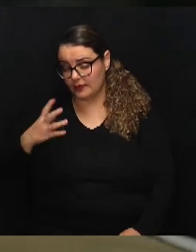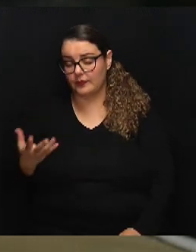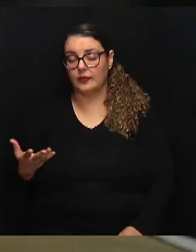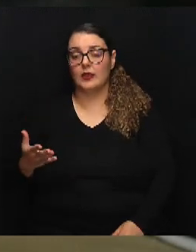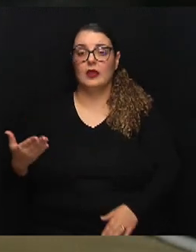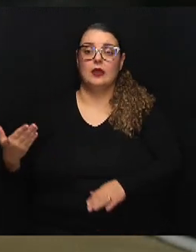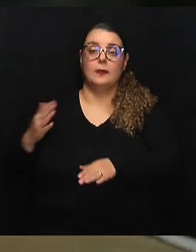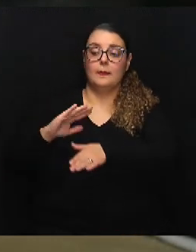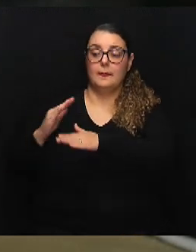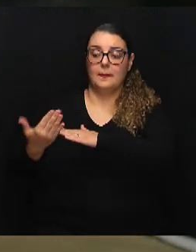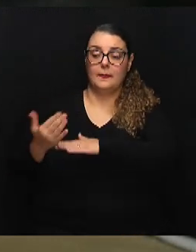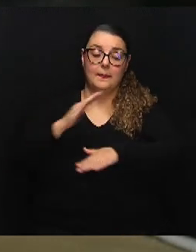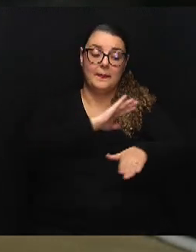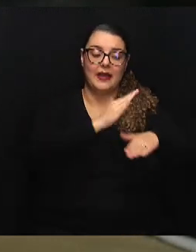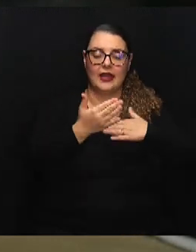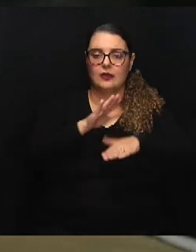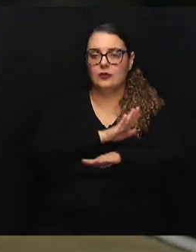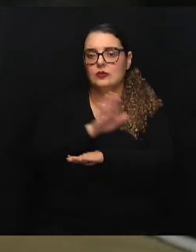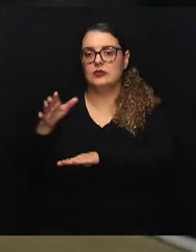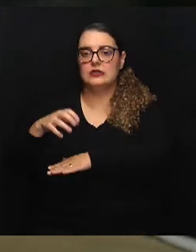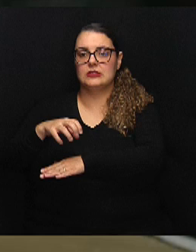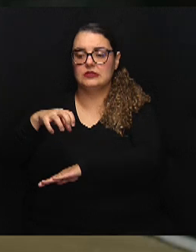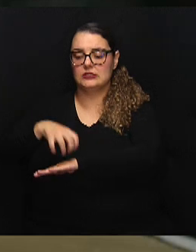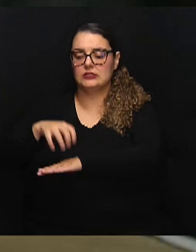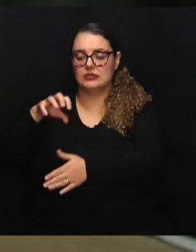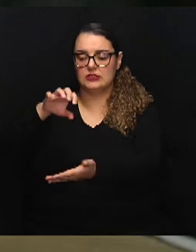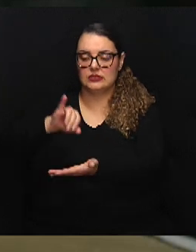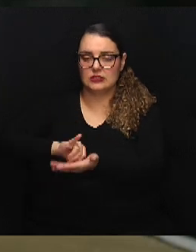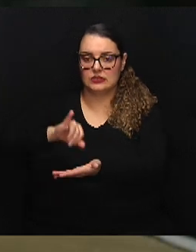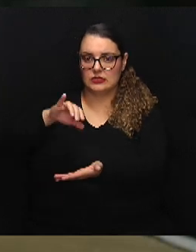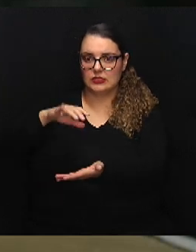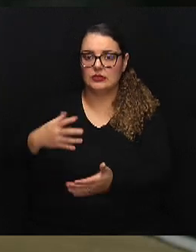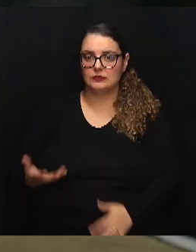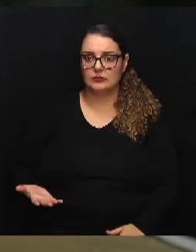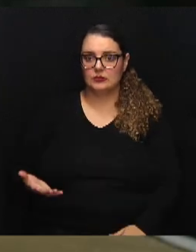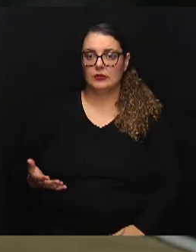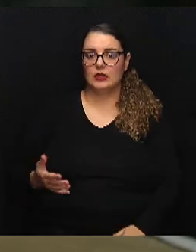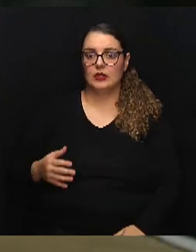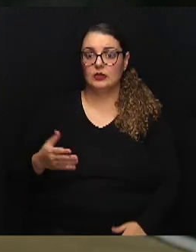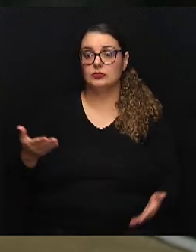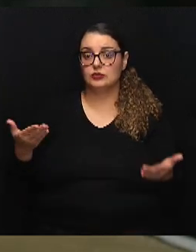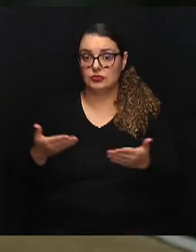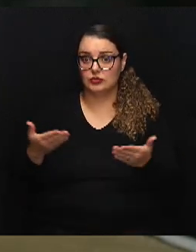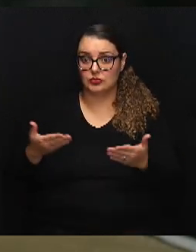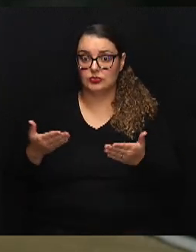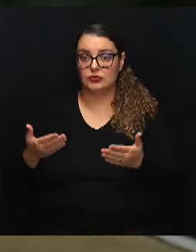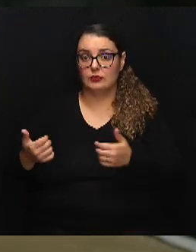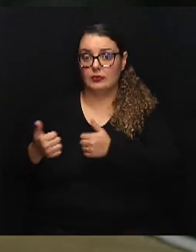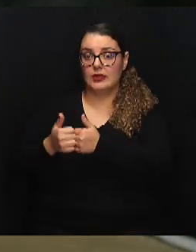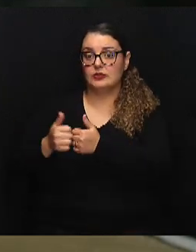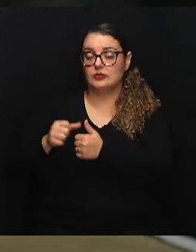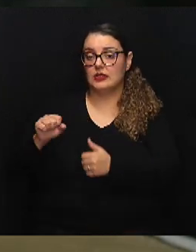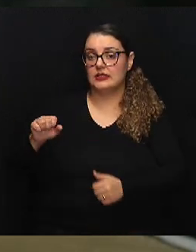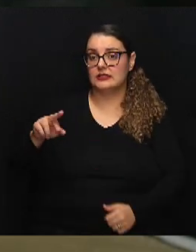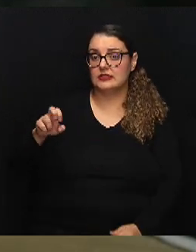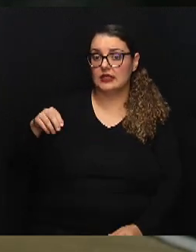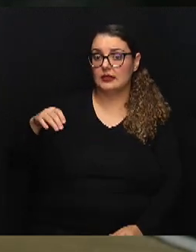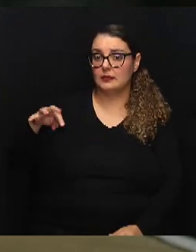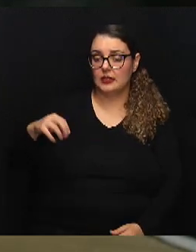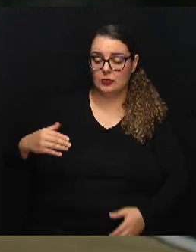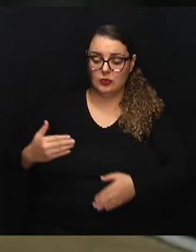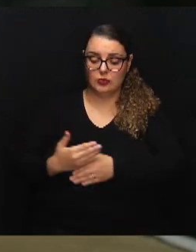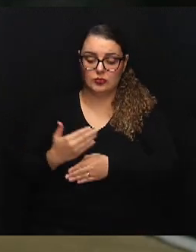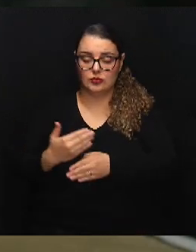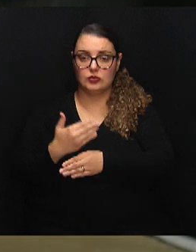a partir das 8h30 de hoje, tá? Ao lado da estação de transferência Alberto Sarmento, serão executadas obras